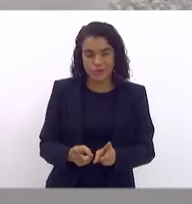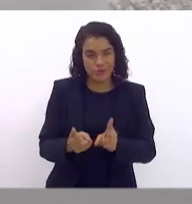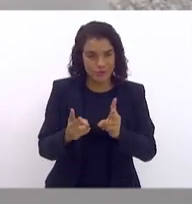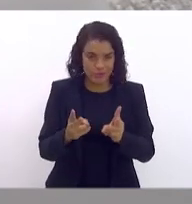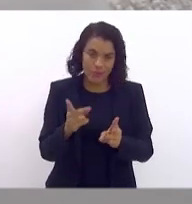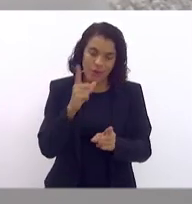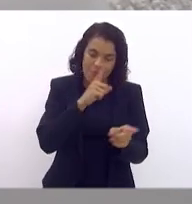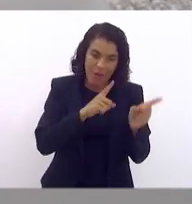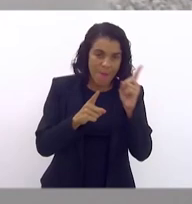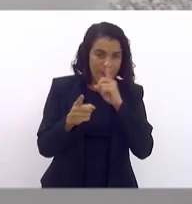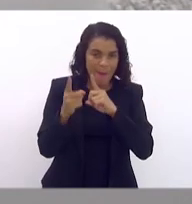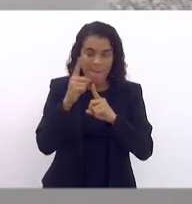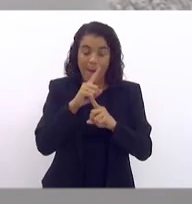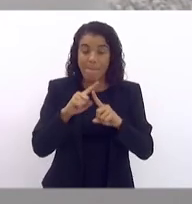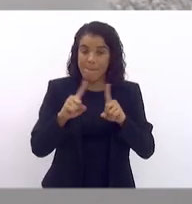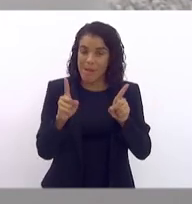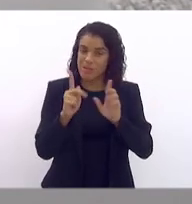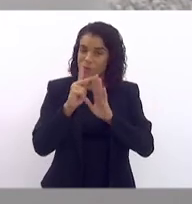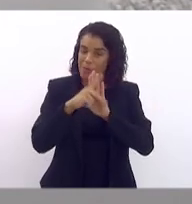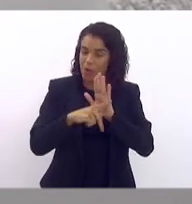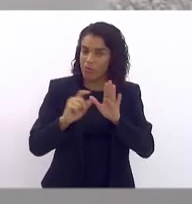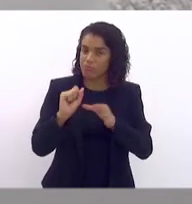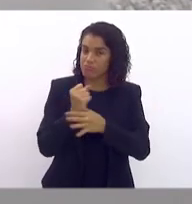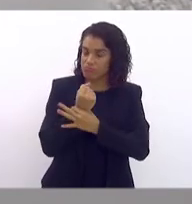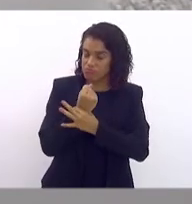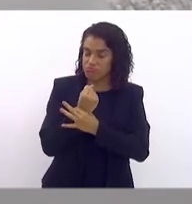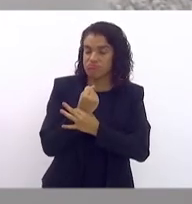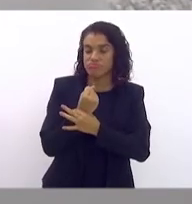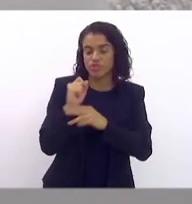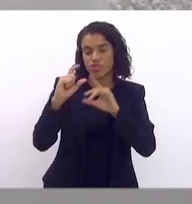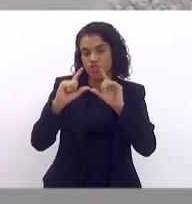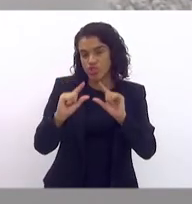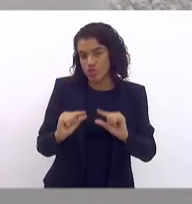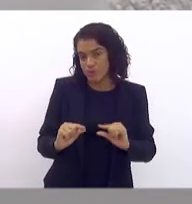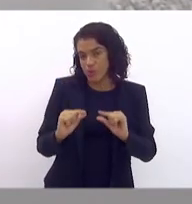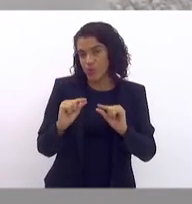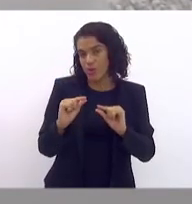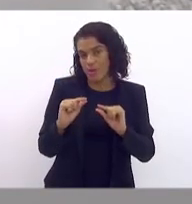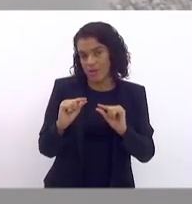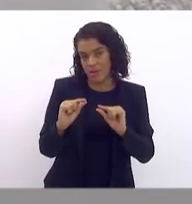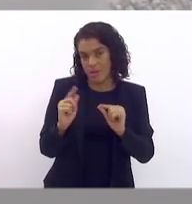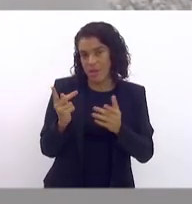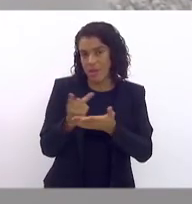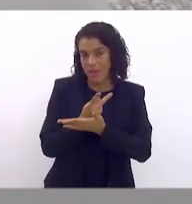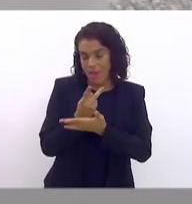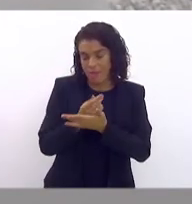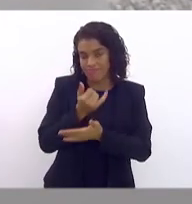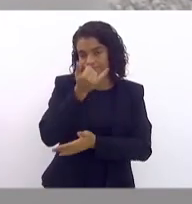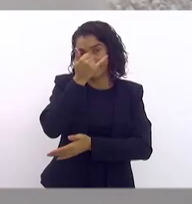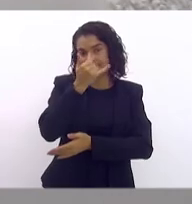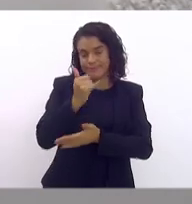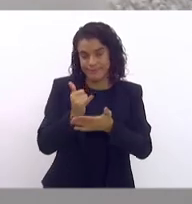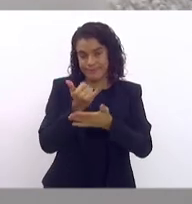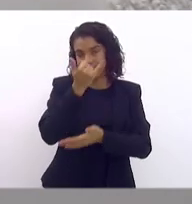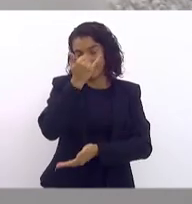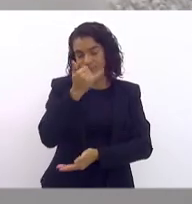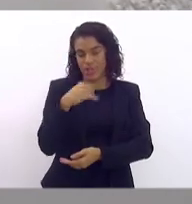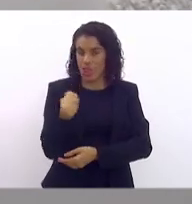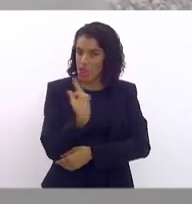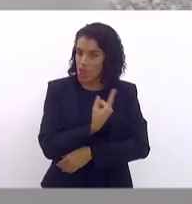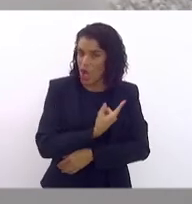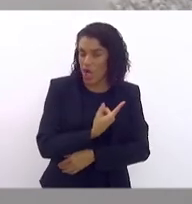mas um protocolo é uma forma segura de Minimizar erros da forma como nós